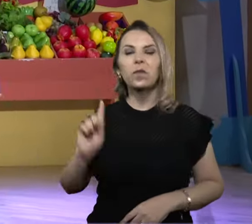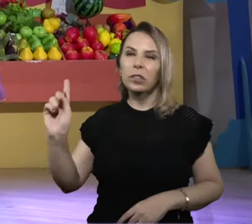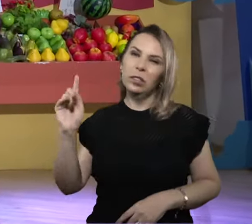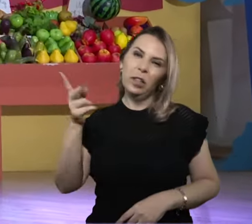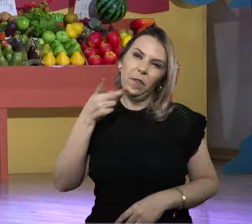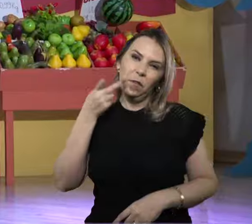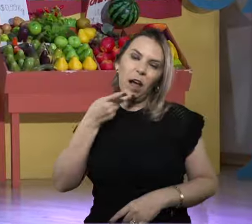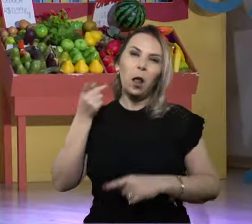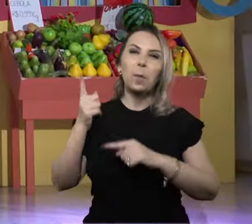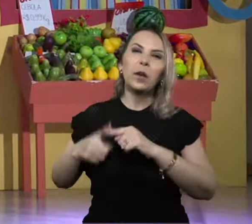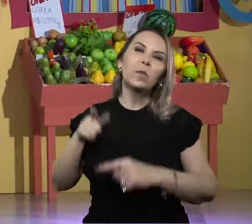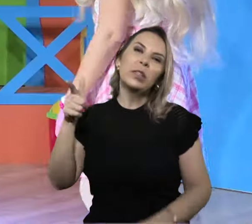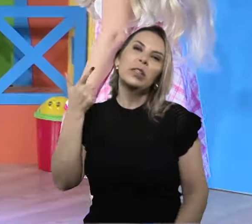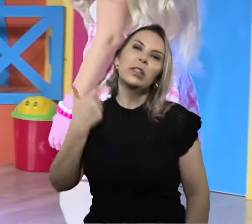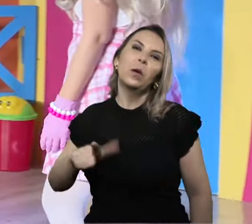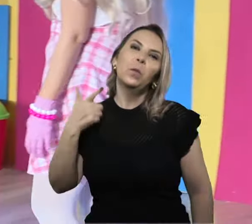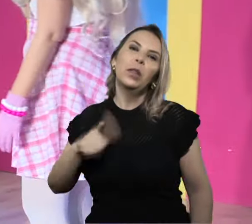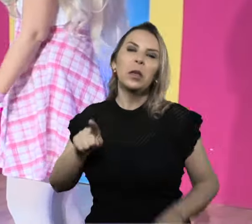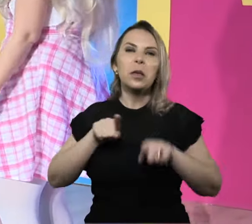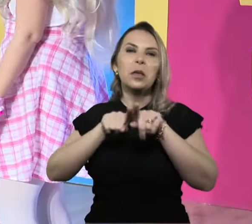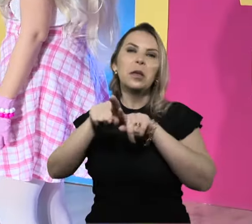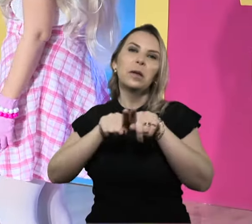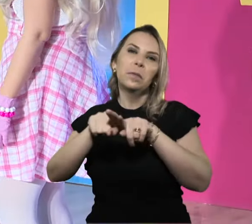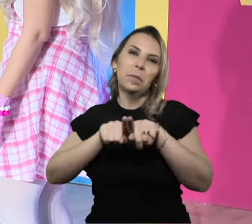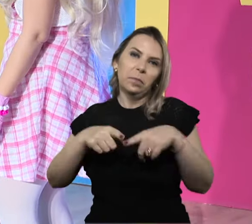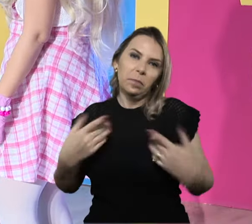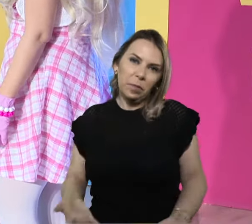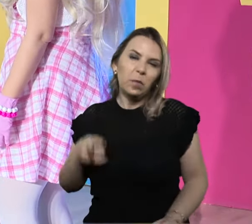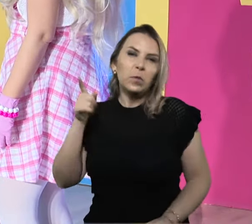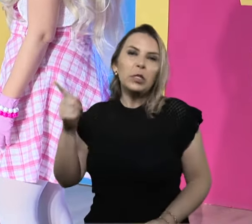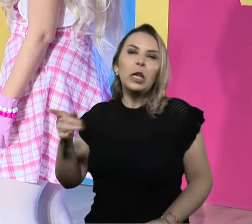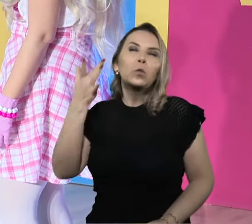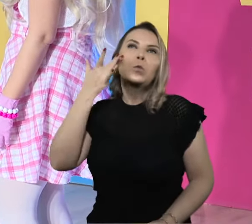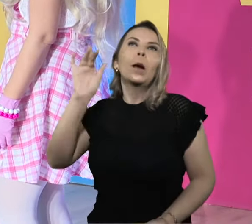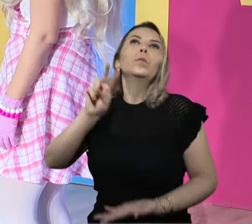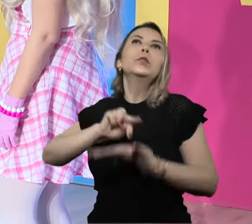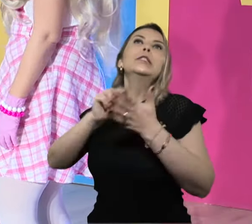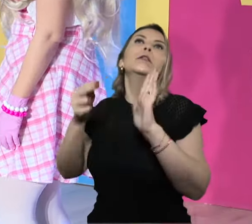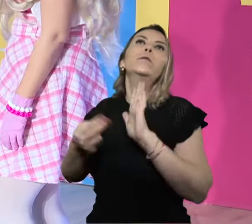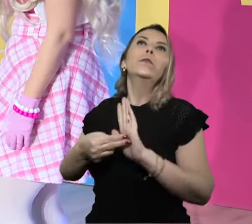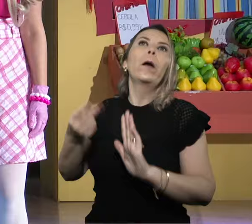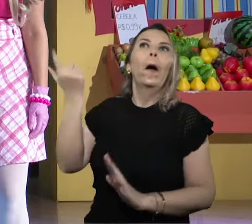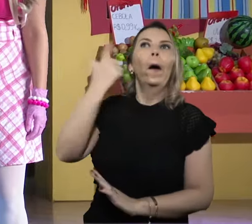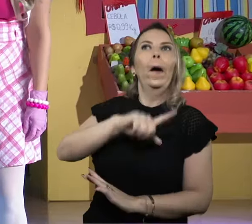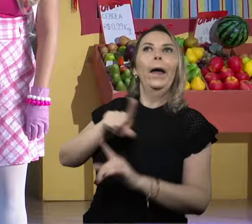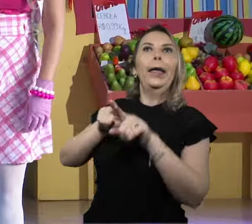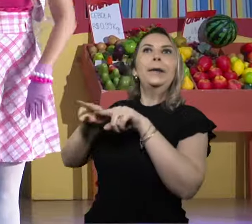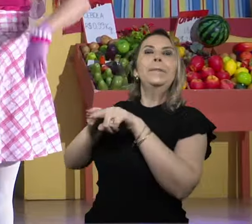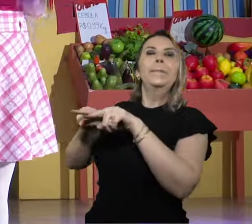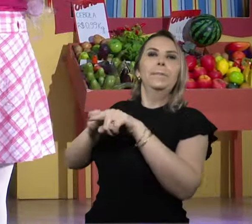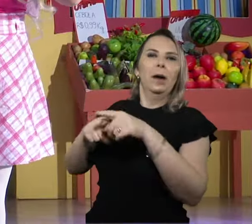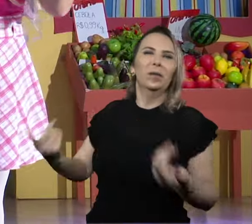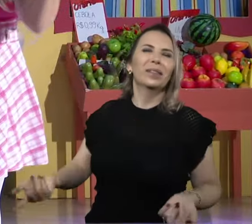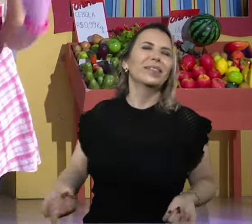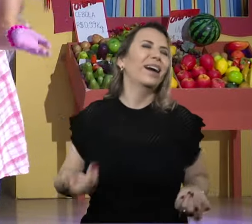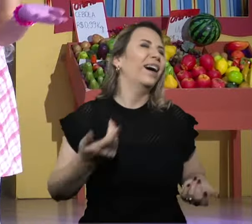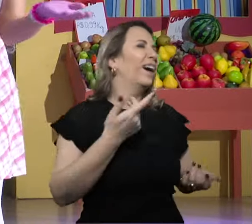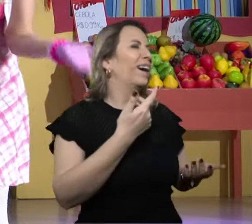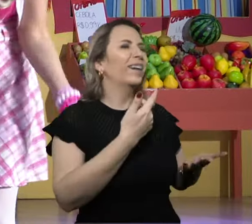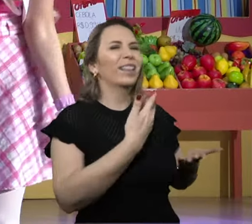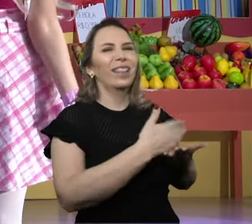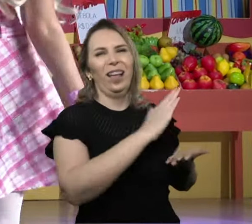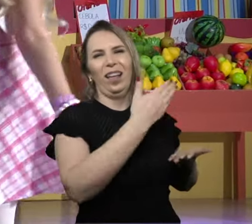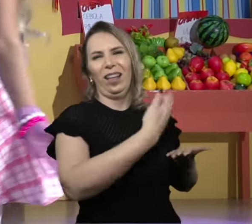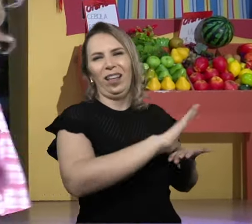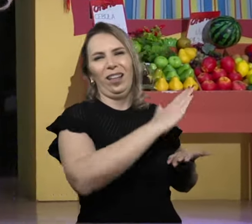Você fala isso porque você não tem um irmão e você não sabe o que é ter isso, tá? Ai, Manu, não